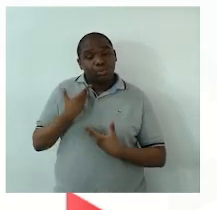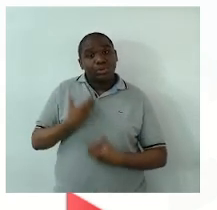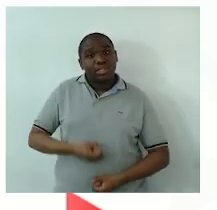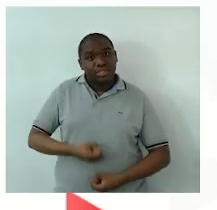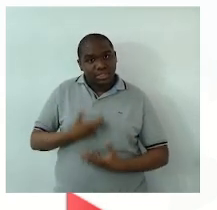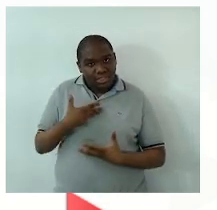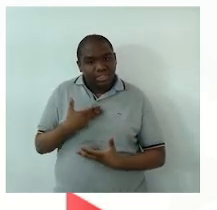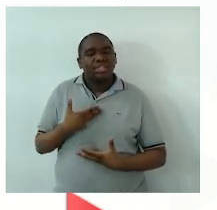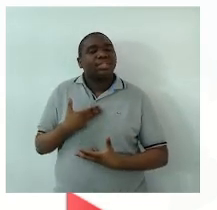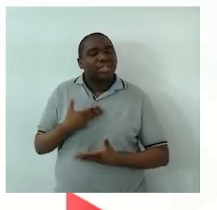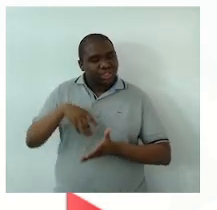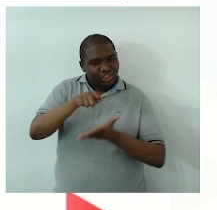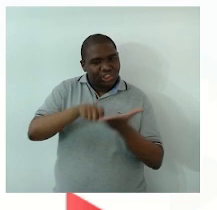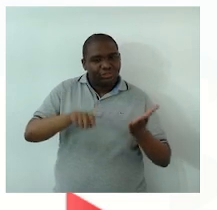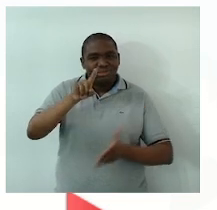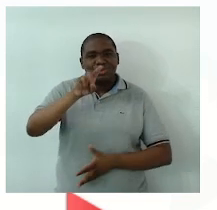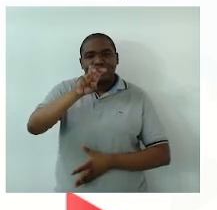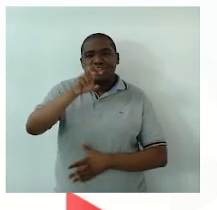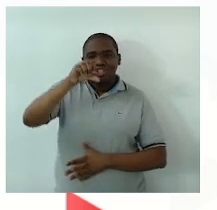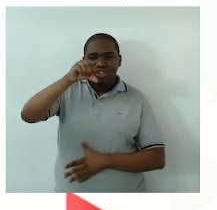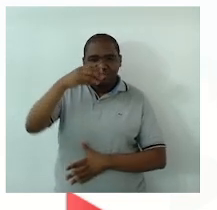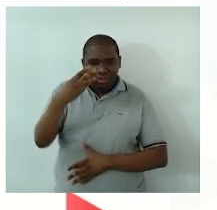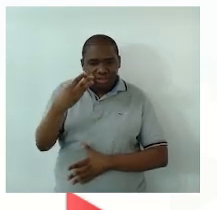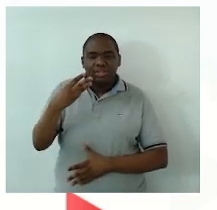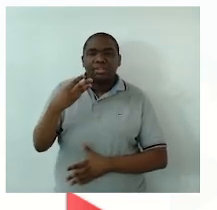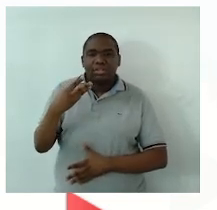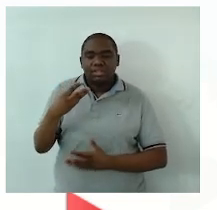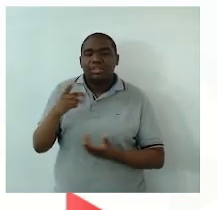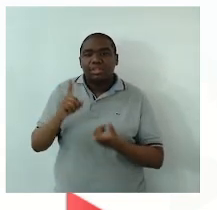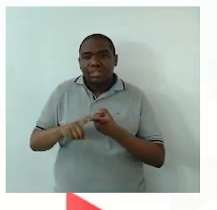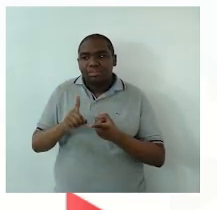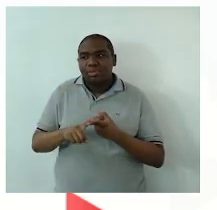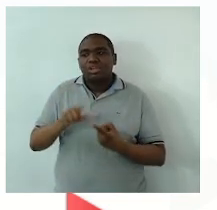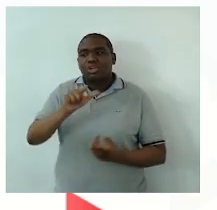em 1593, O Rapto de Lucrécia,